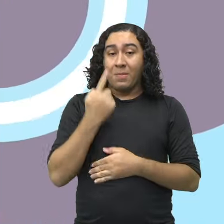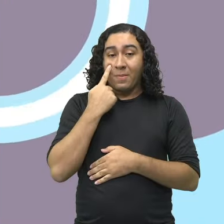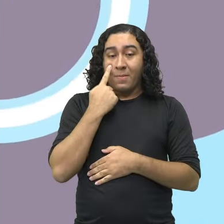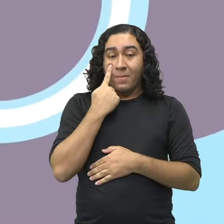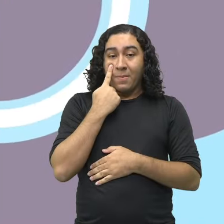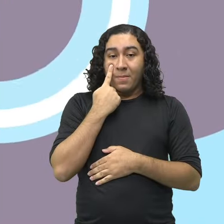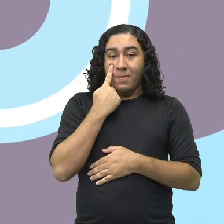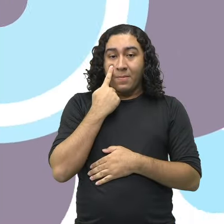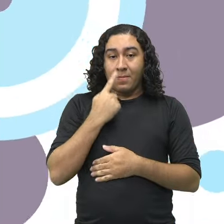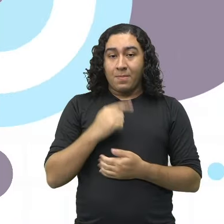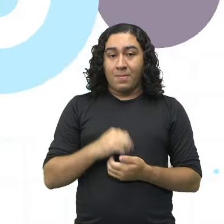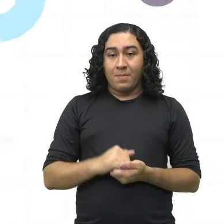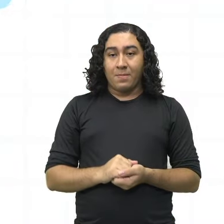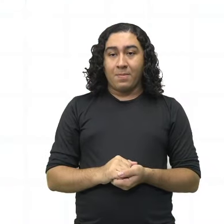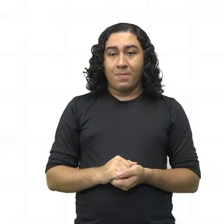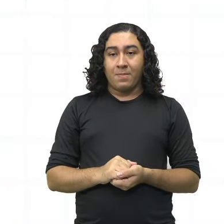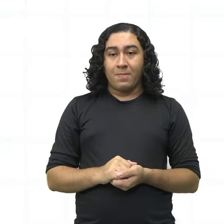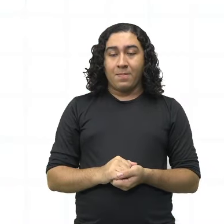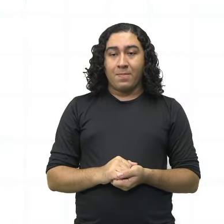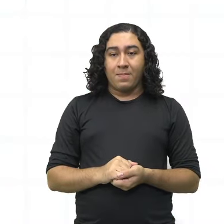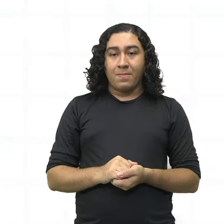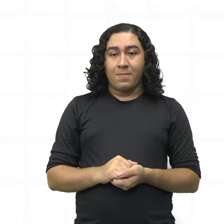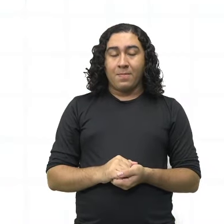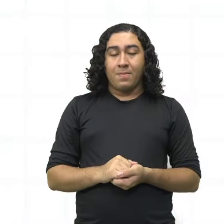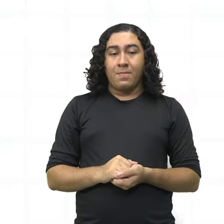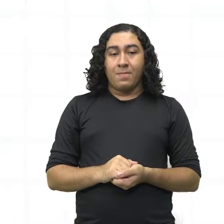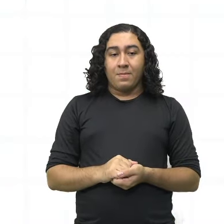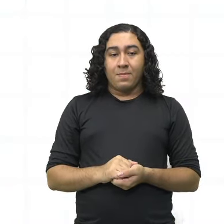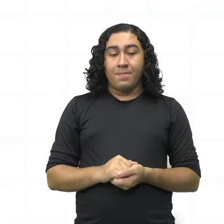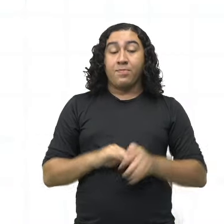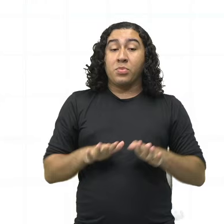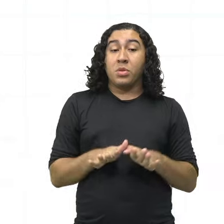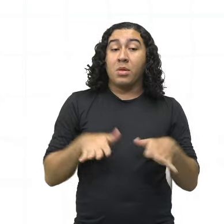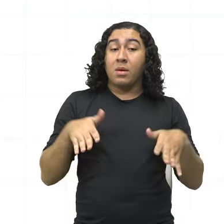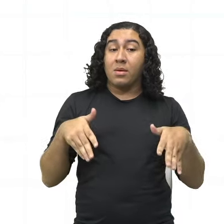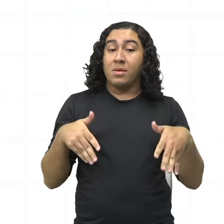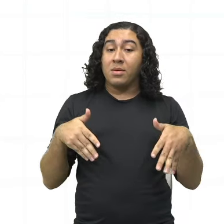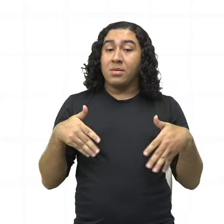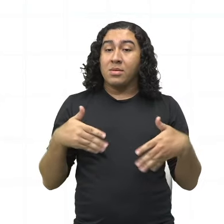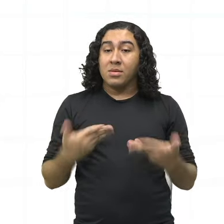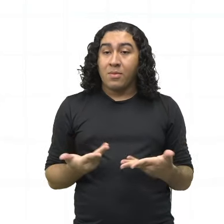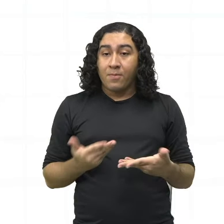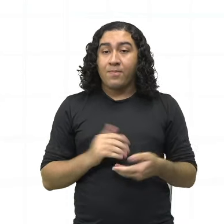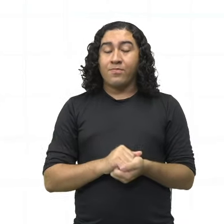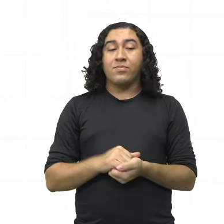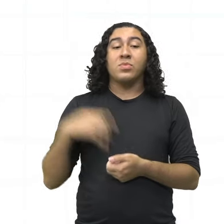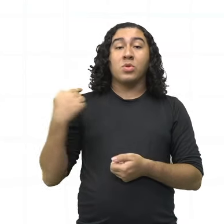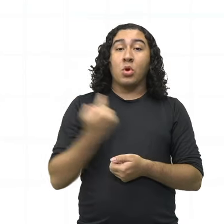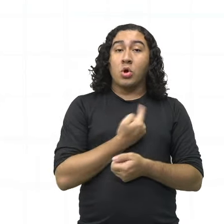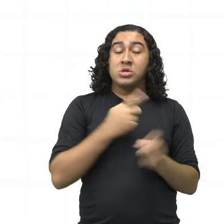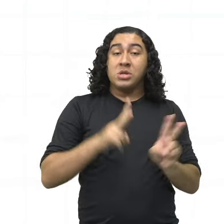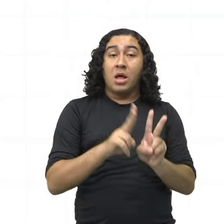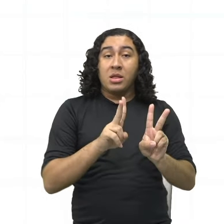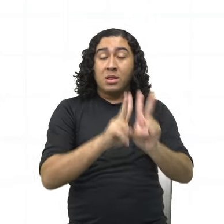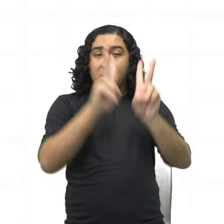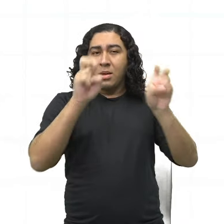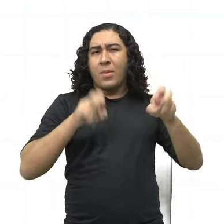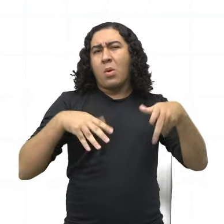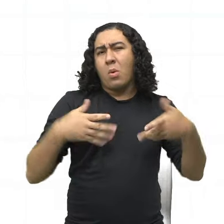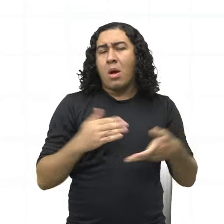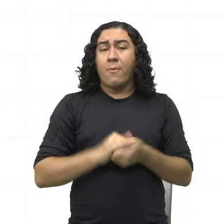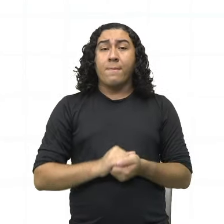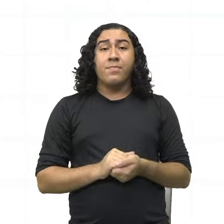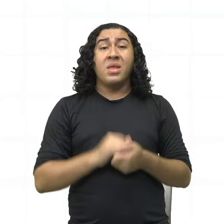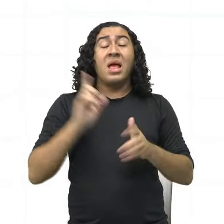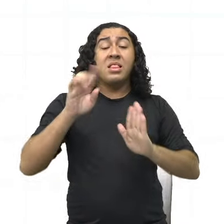a nossa aula. Bem, nós estamos falando de textos, né,